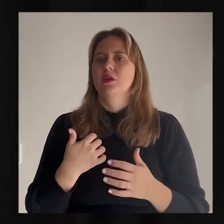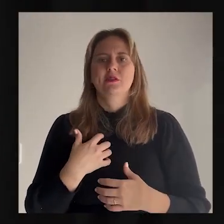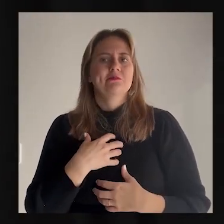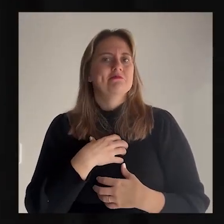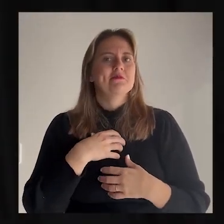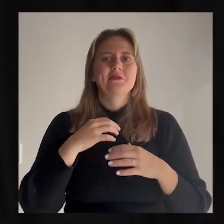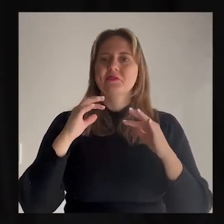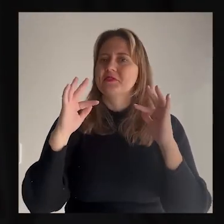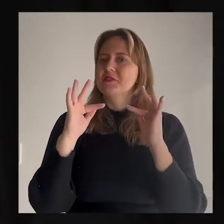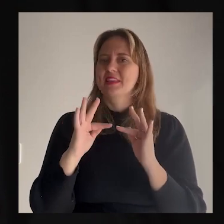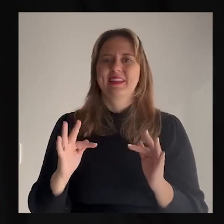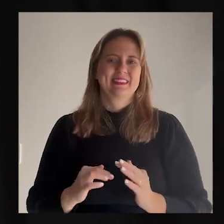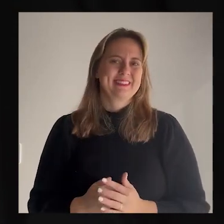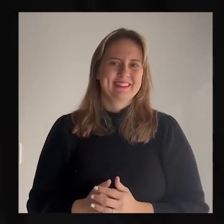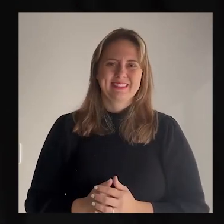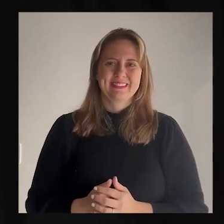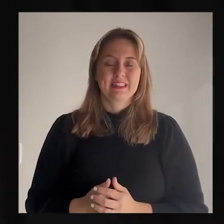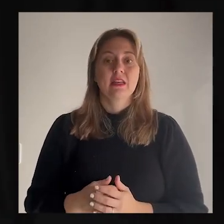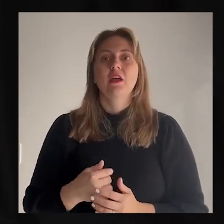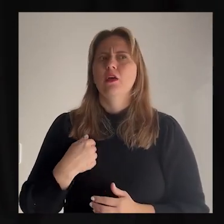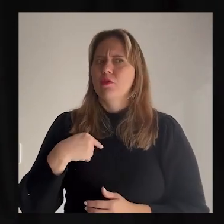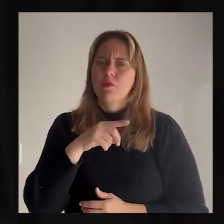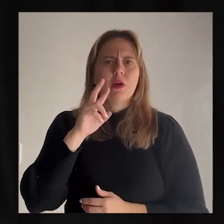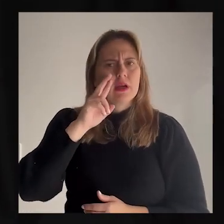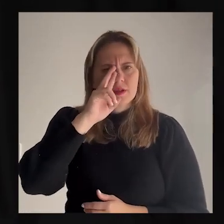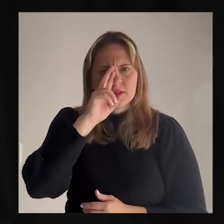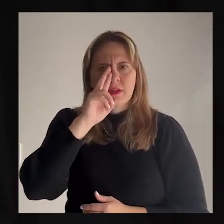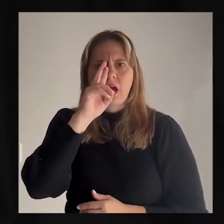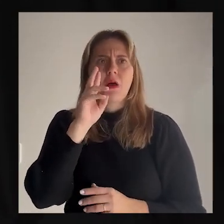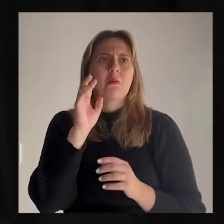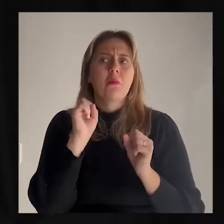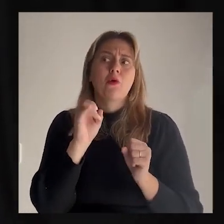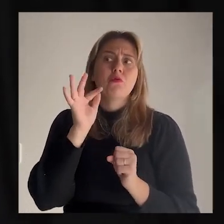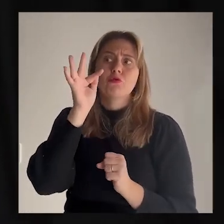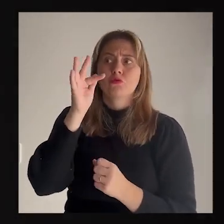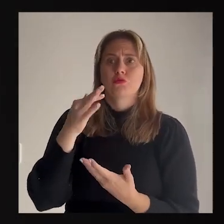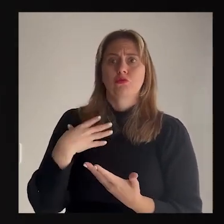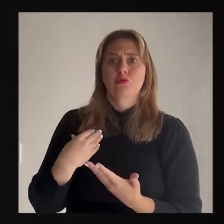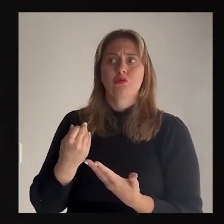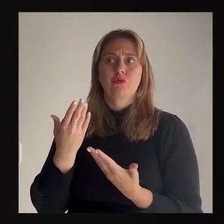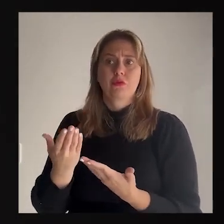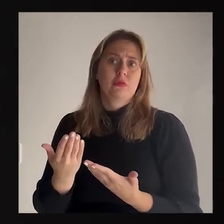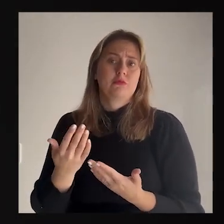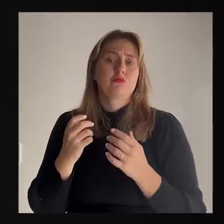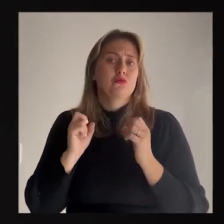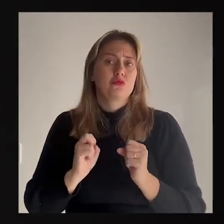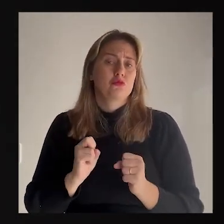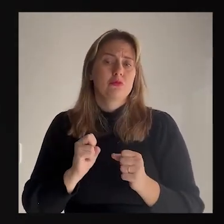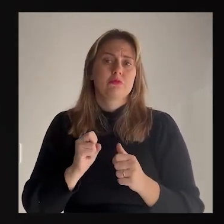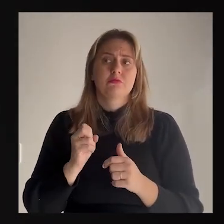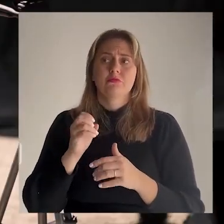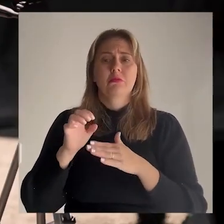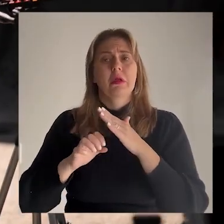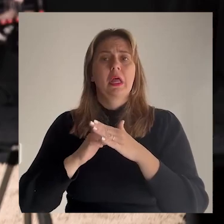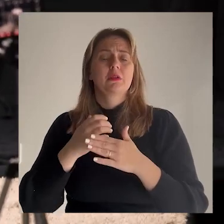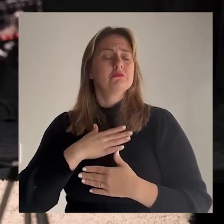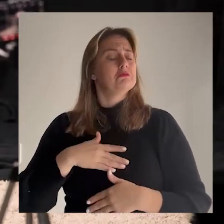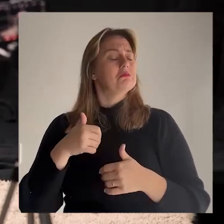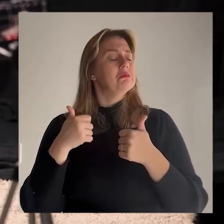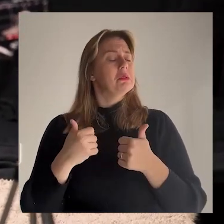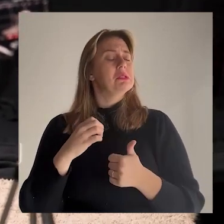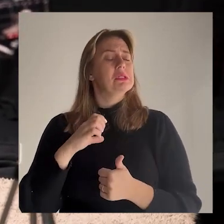feliz, entendeu? Eu vou arriscar talvez o futuro dos meus filhos, que eu poderia estar numa empresa sossegado, ganhando meu dinheiro